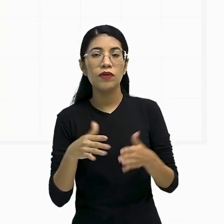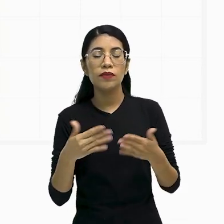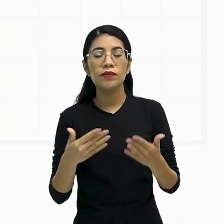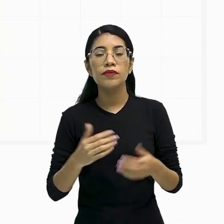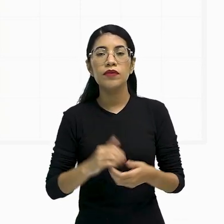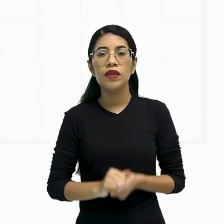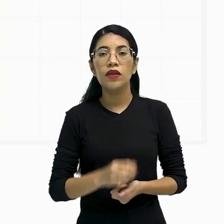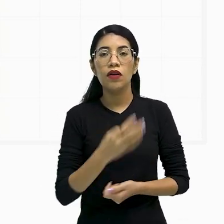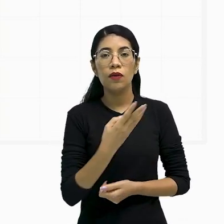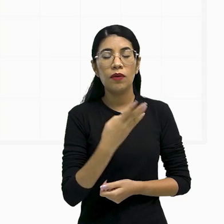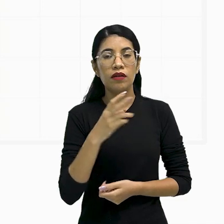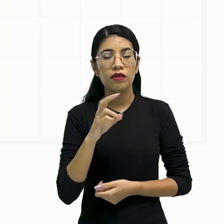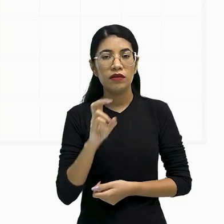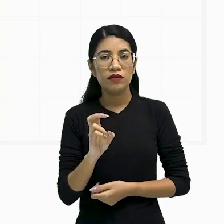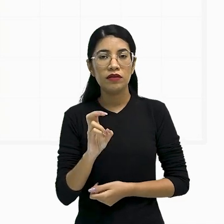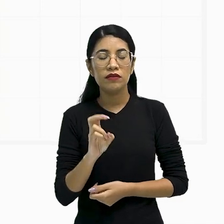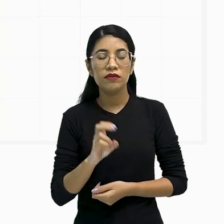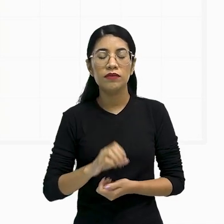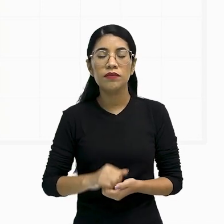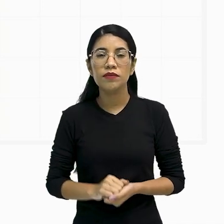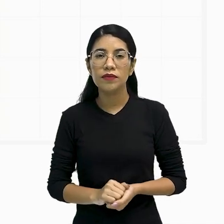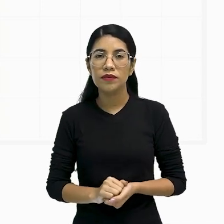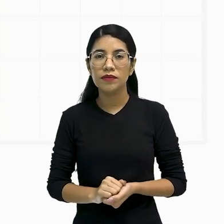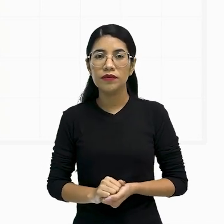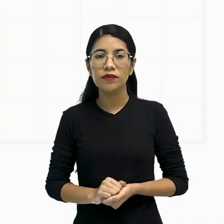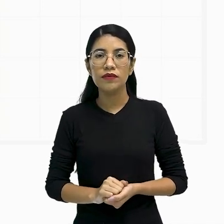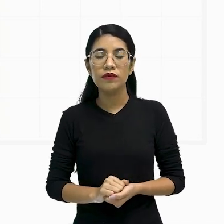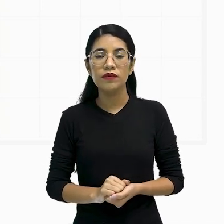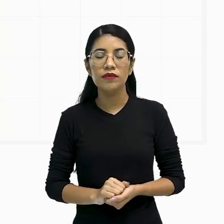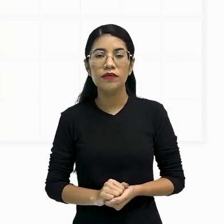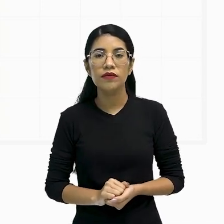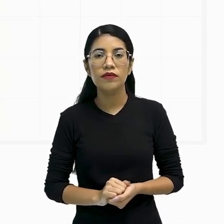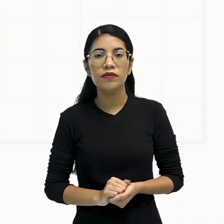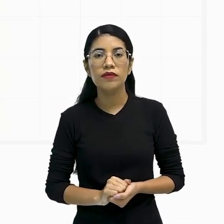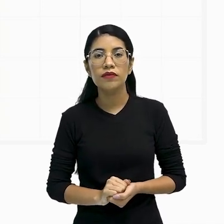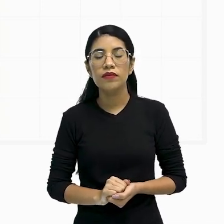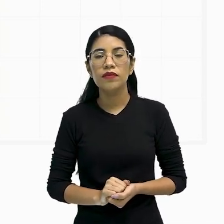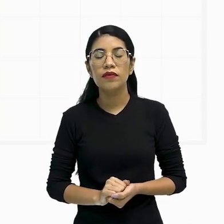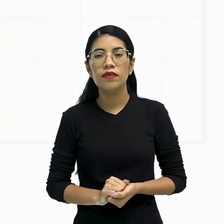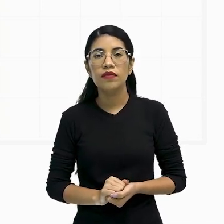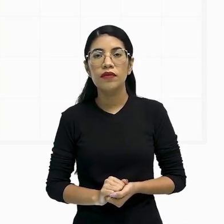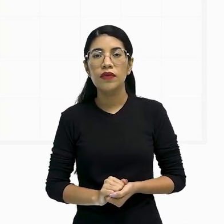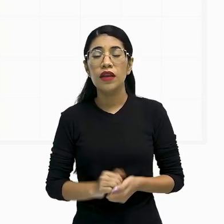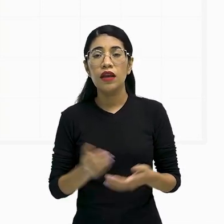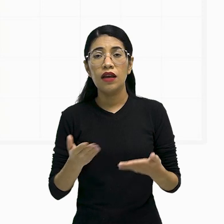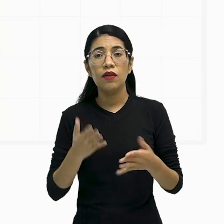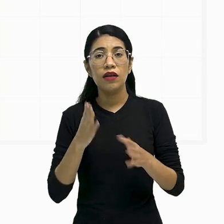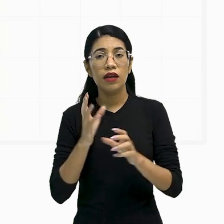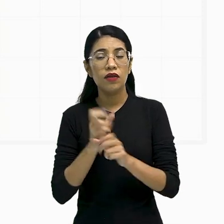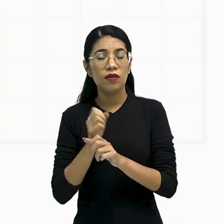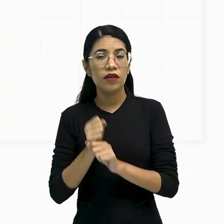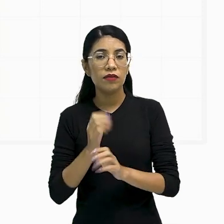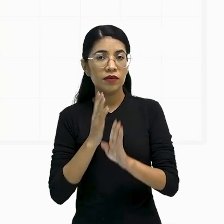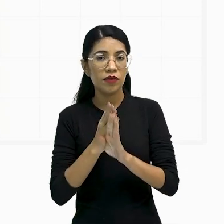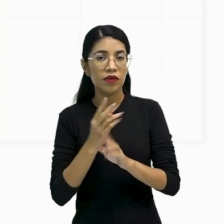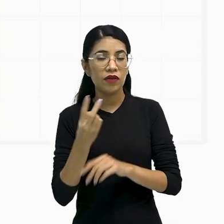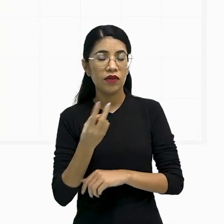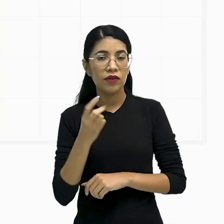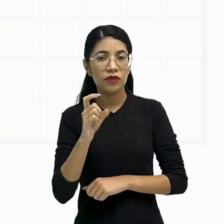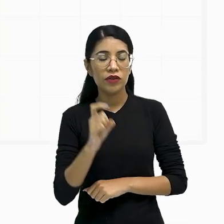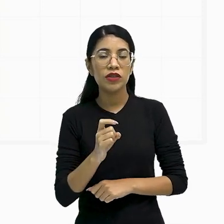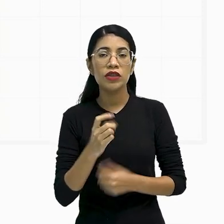valer 45 graus. Beleza? Tranquilo? Vamos encontrar o x agora. O x